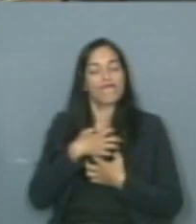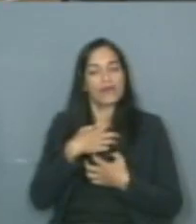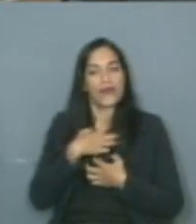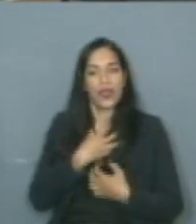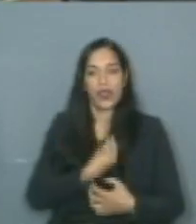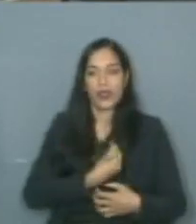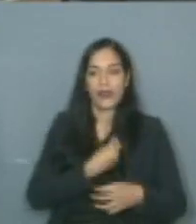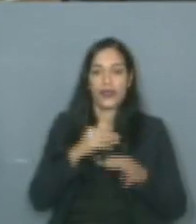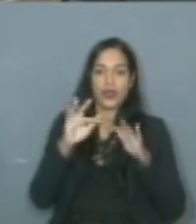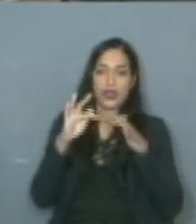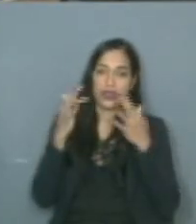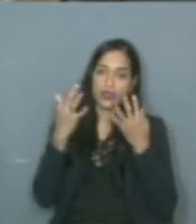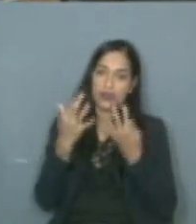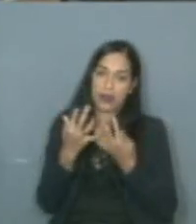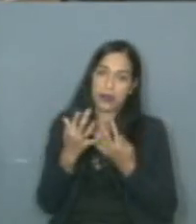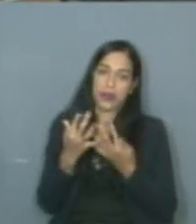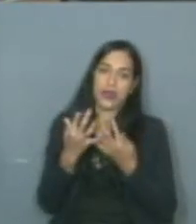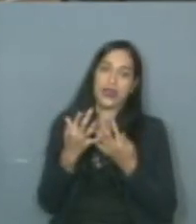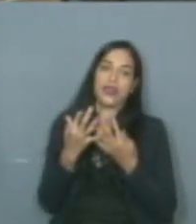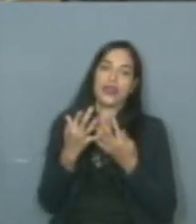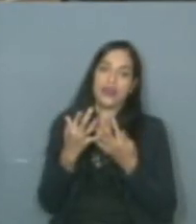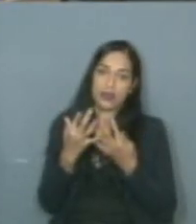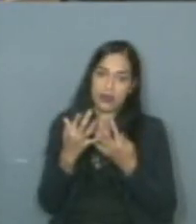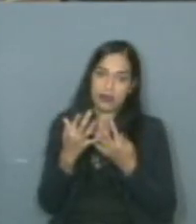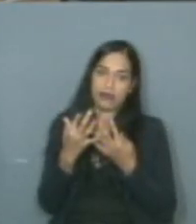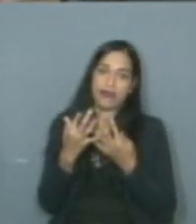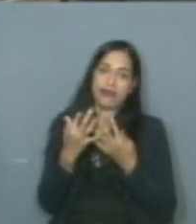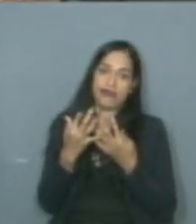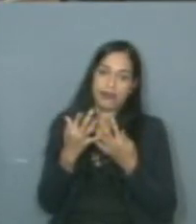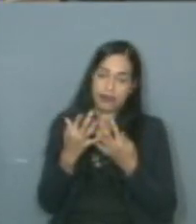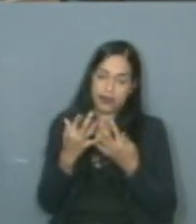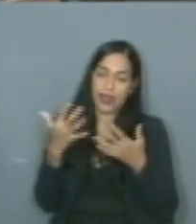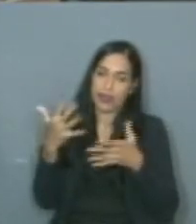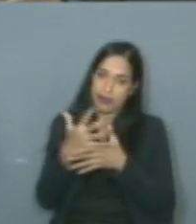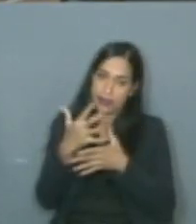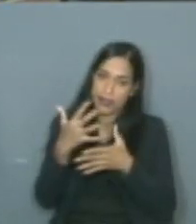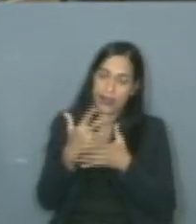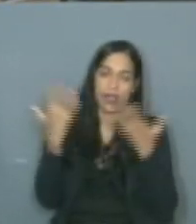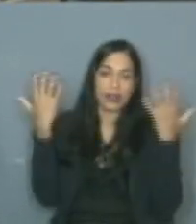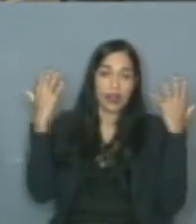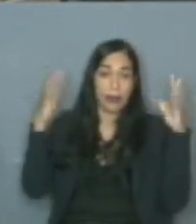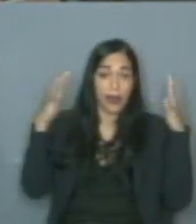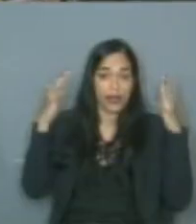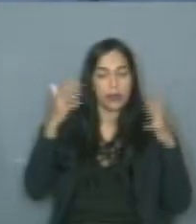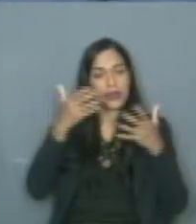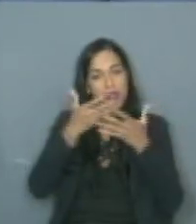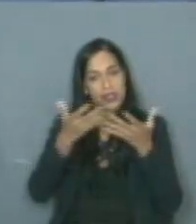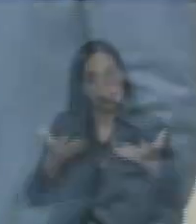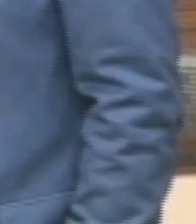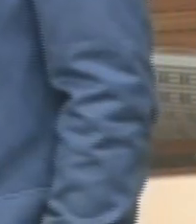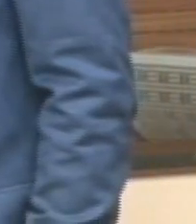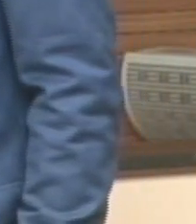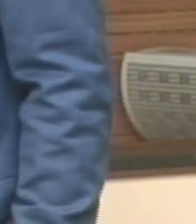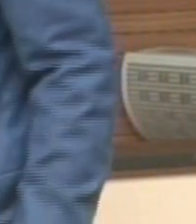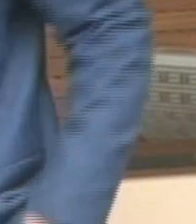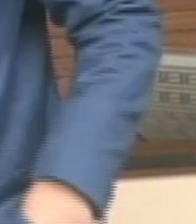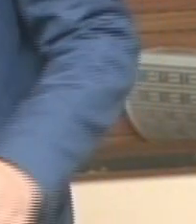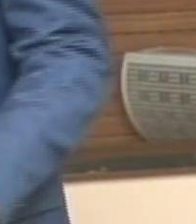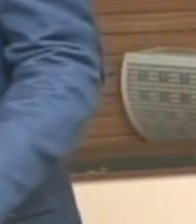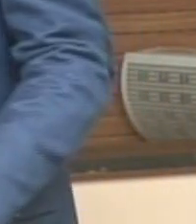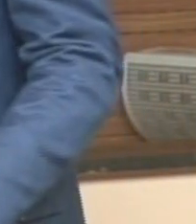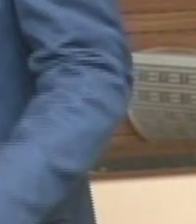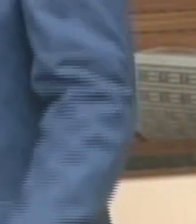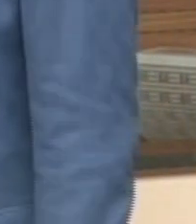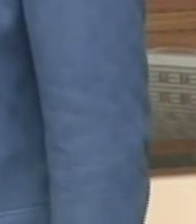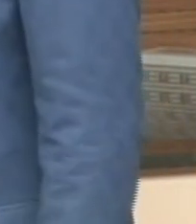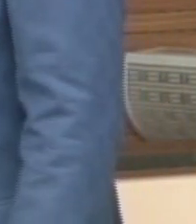dessas famílias que hoje vivem em situação degradante aqui na nossa cidade. Por isso, parabenizo Vossa Excelência. Obrigado também,